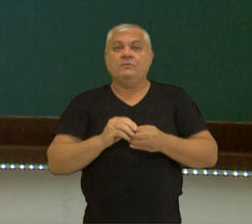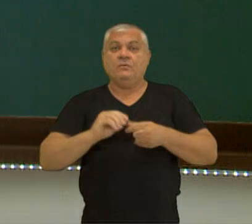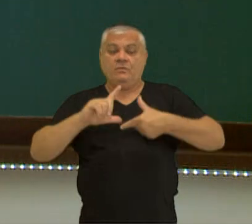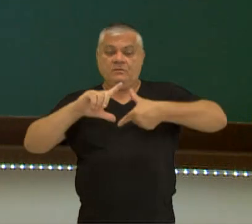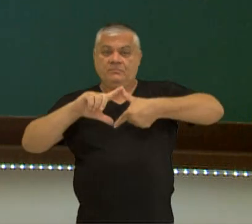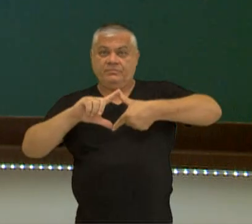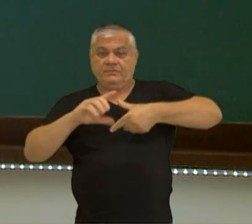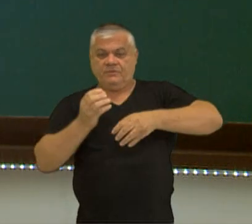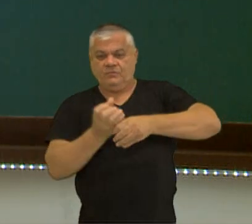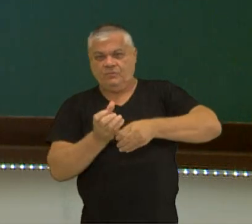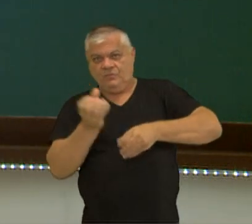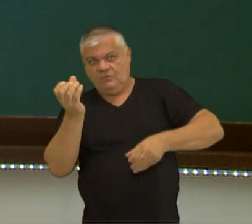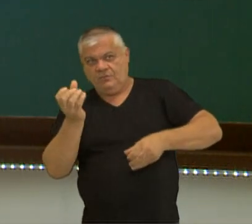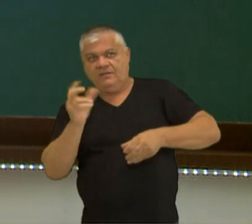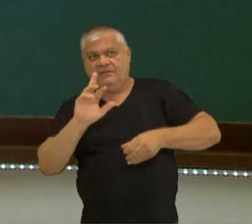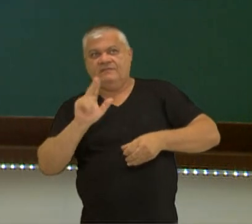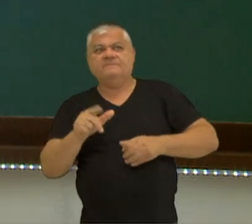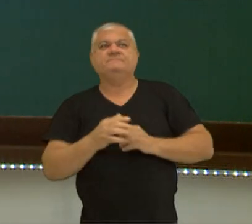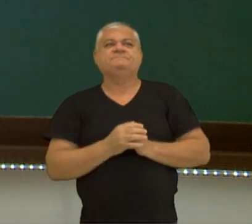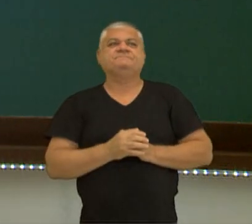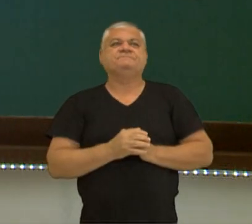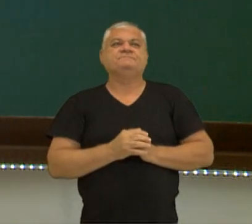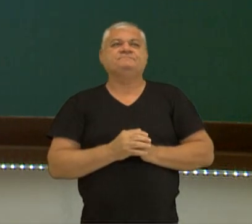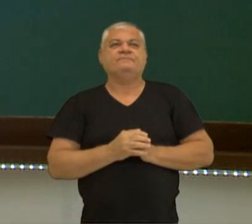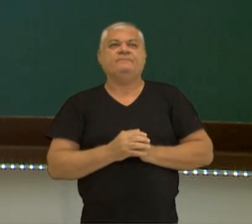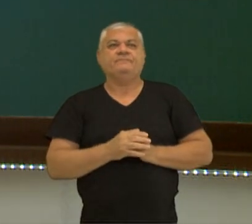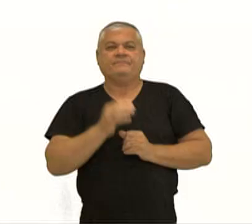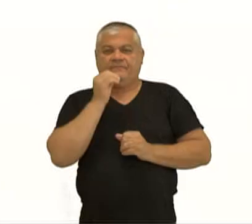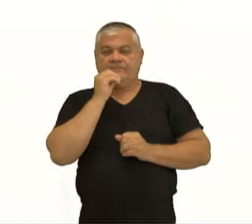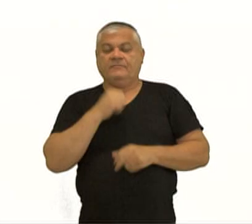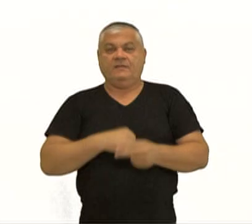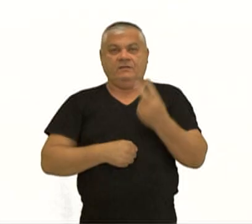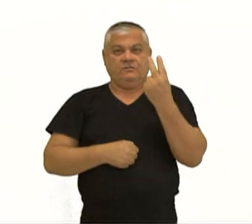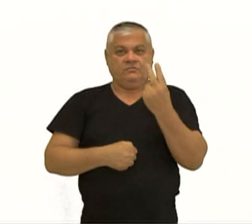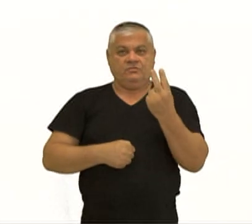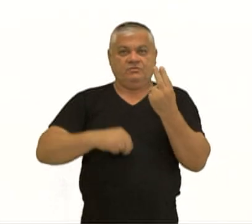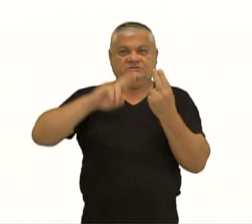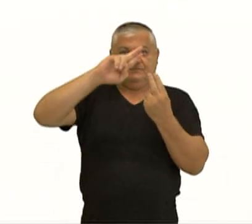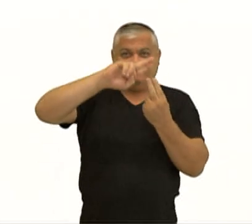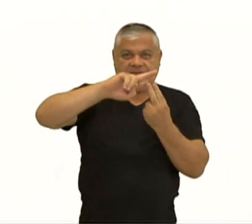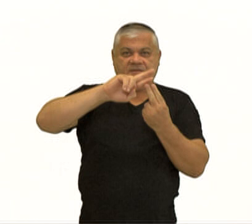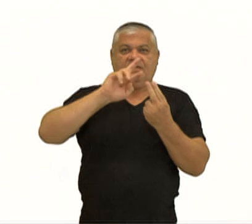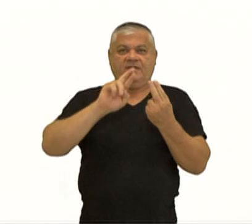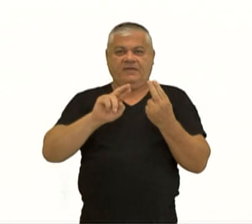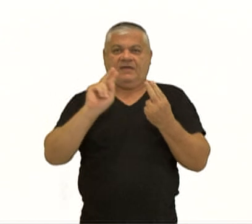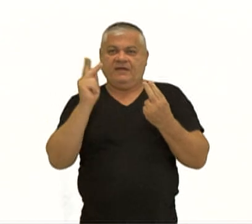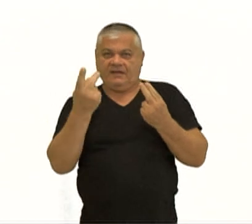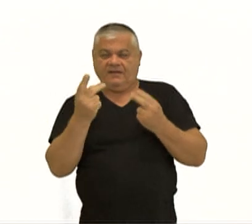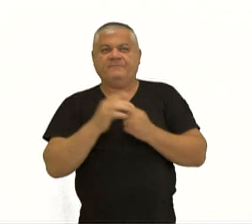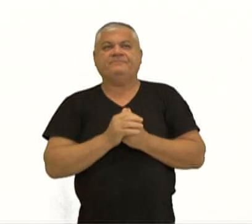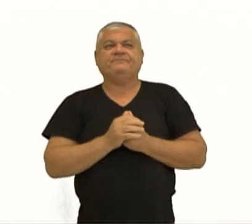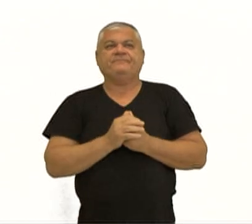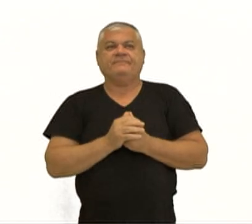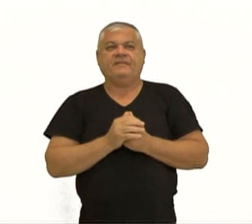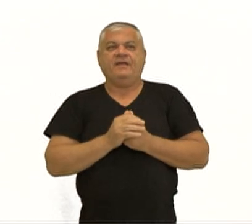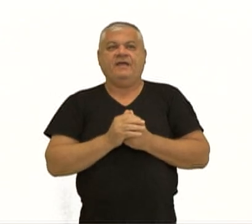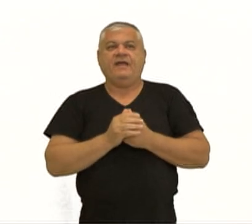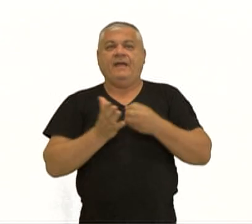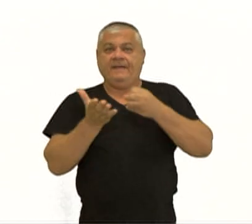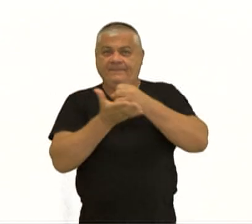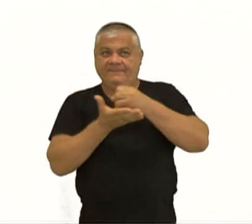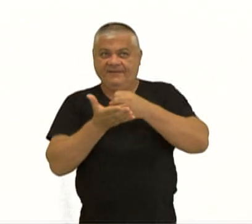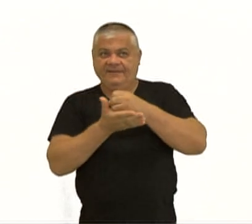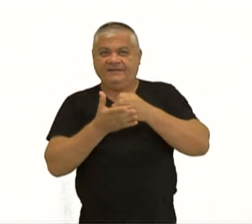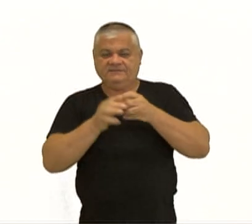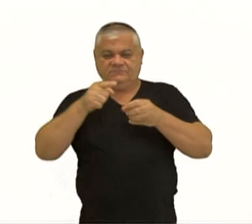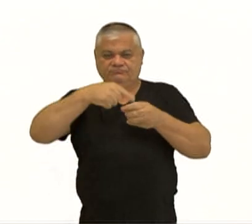oblíquo, isso não vai haver a coincidência. Então, se mantém que a área lateral é 2πrh, a área da base